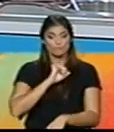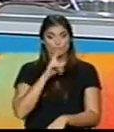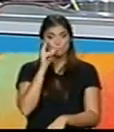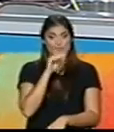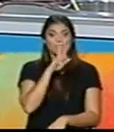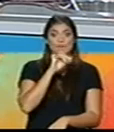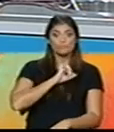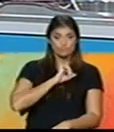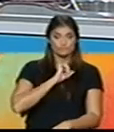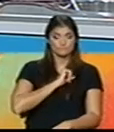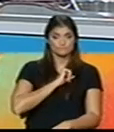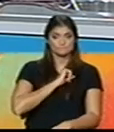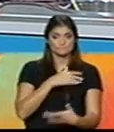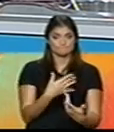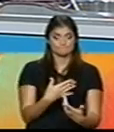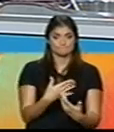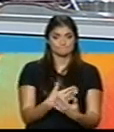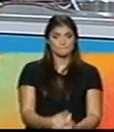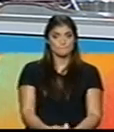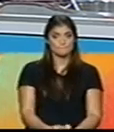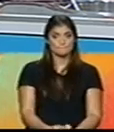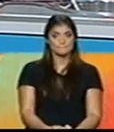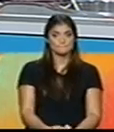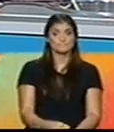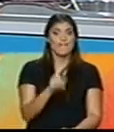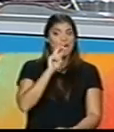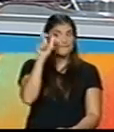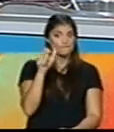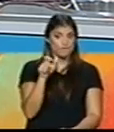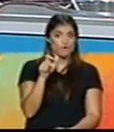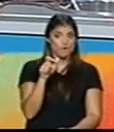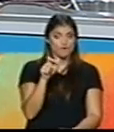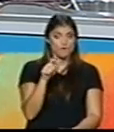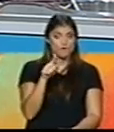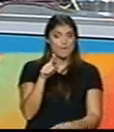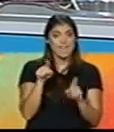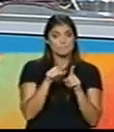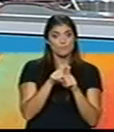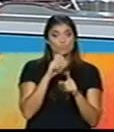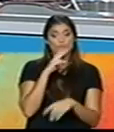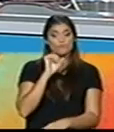da minha mãe. Ok. Portanto, a avó dela é irmã do meu avô. Já percebi.